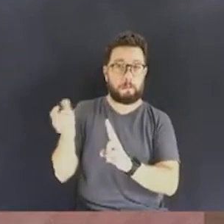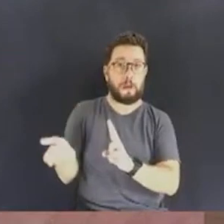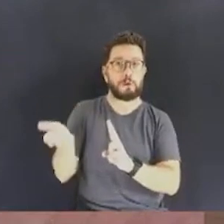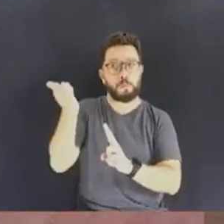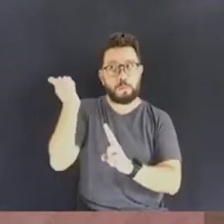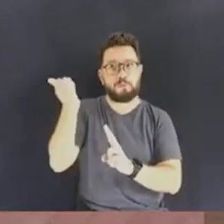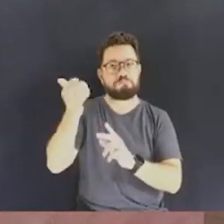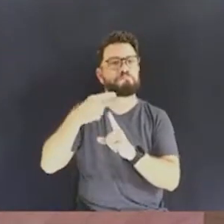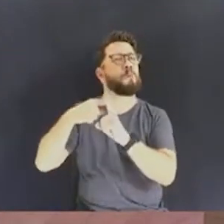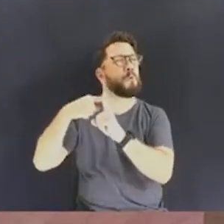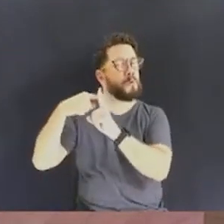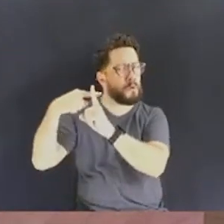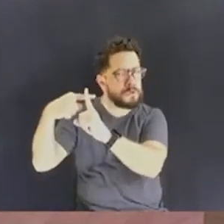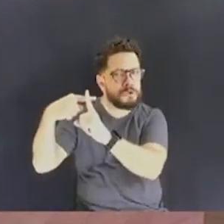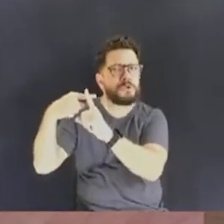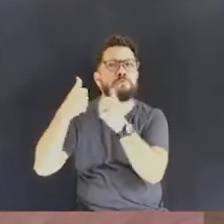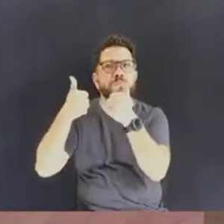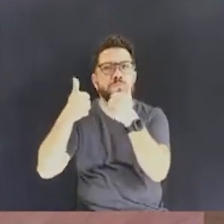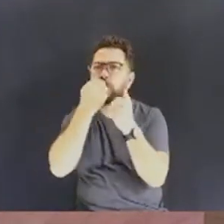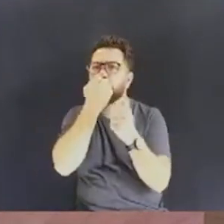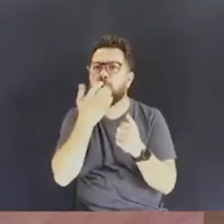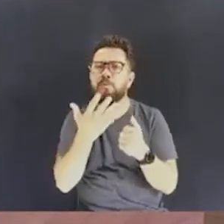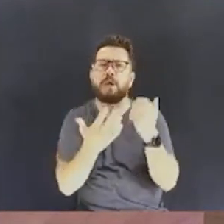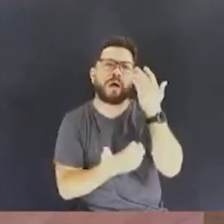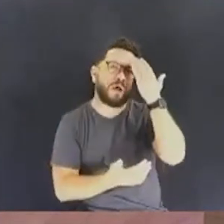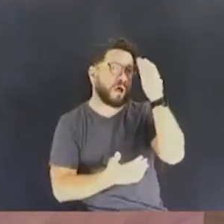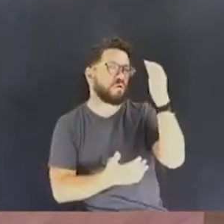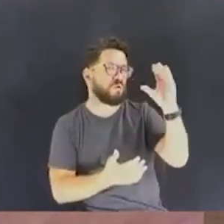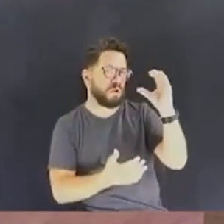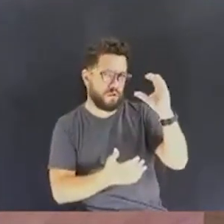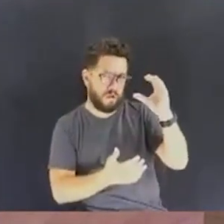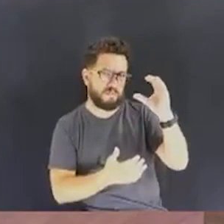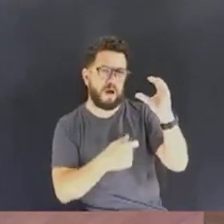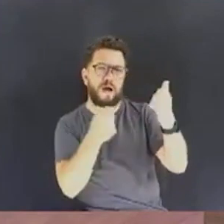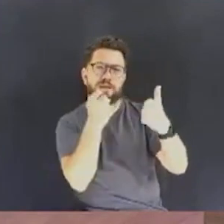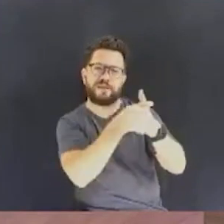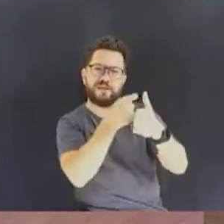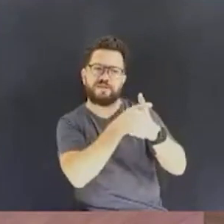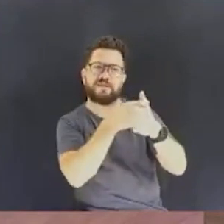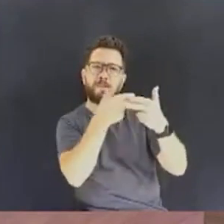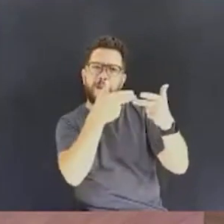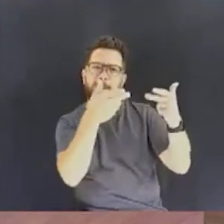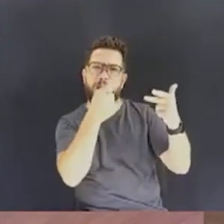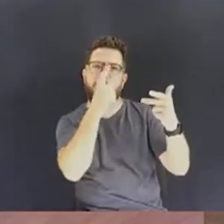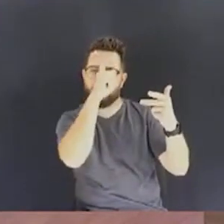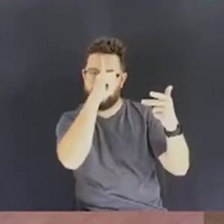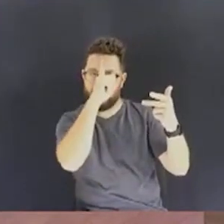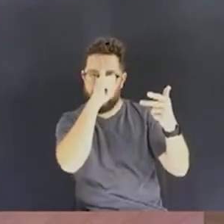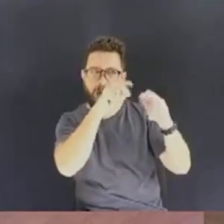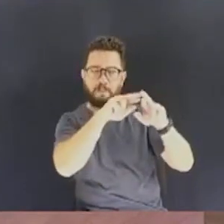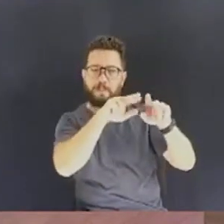a pergunta... Curitiba conseguiu zerar os débitos em relação às entidades conveniadas, hospitais, Santa